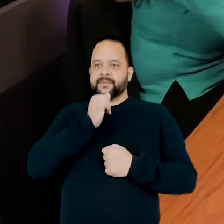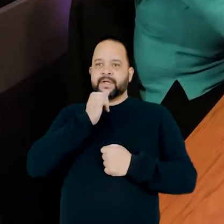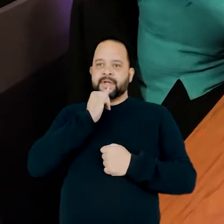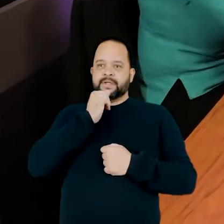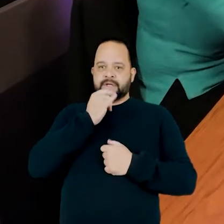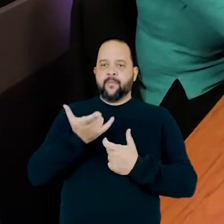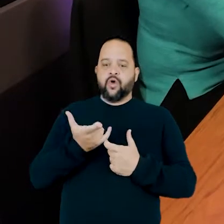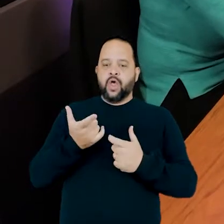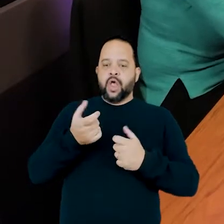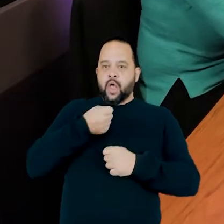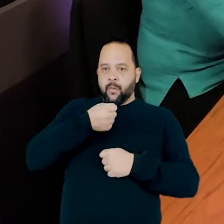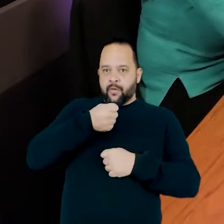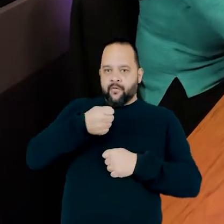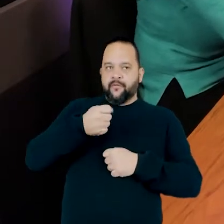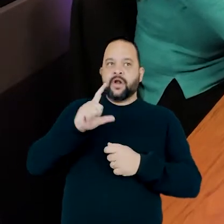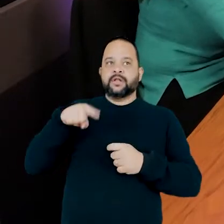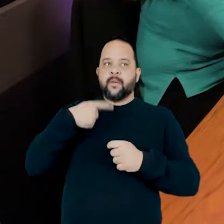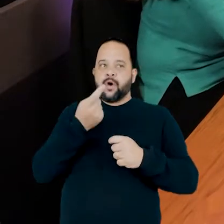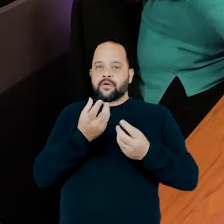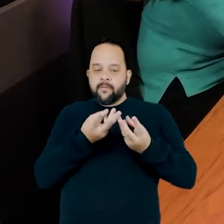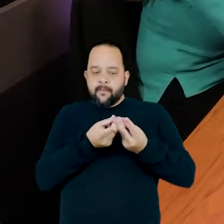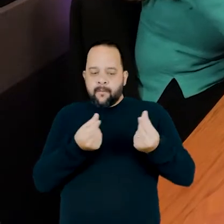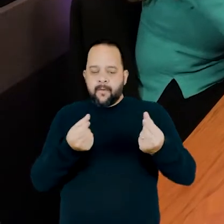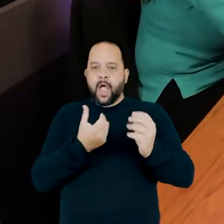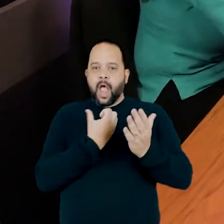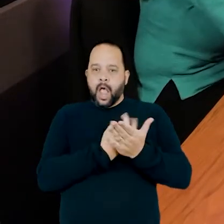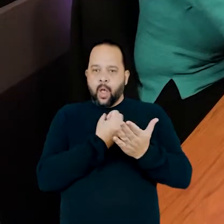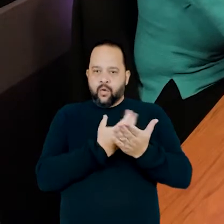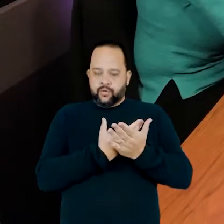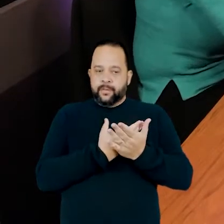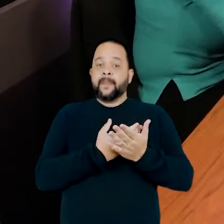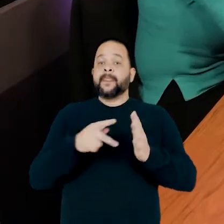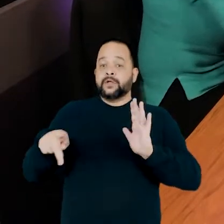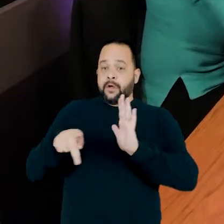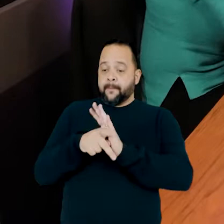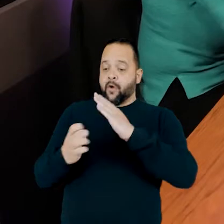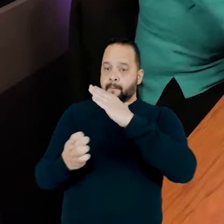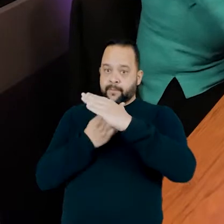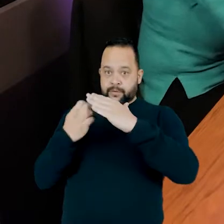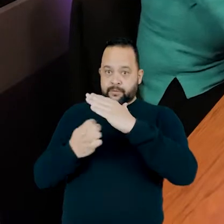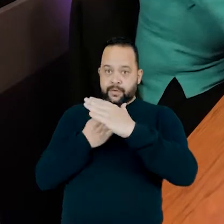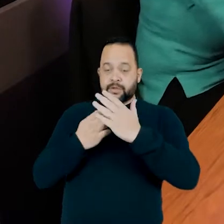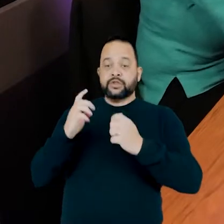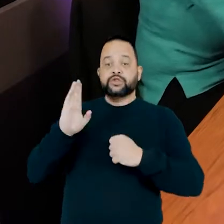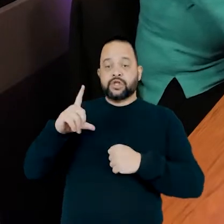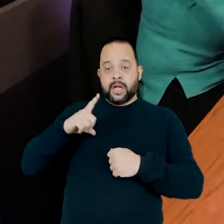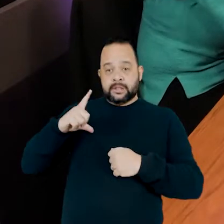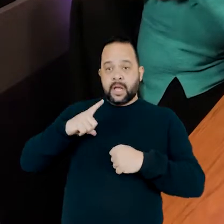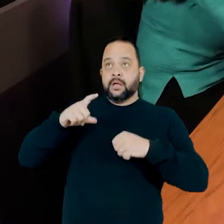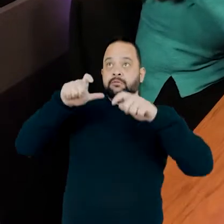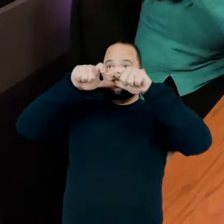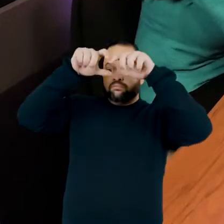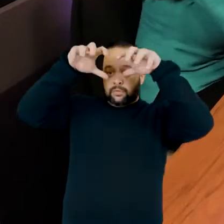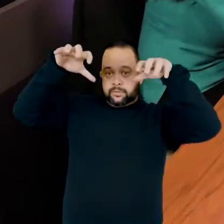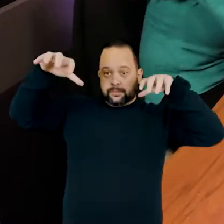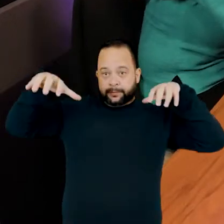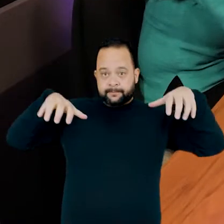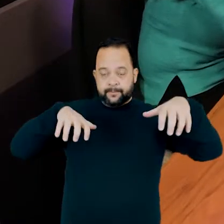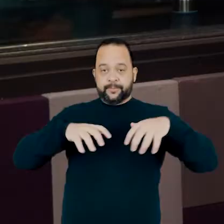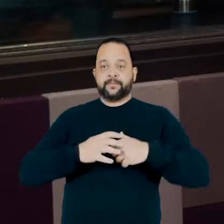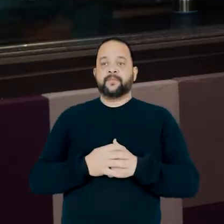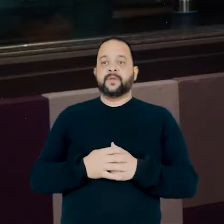numa mesa. Depois eu processo esse áudio. Esses microfones corporativos, normalmente, ele já tem o DSP embarcado. Ah, tá.